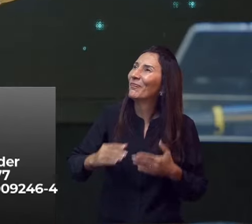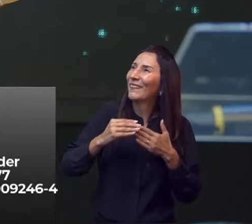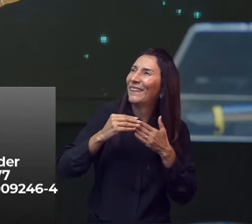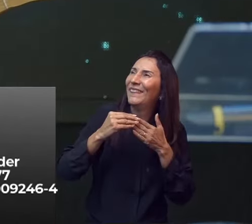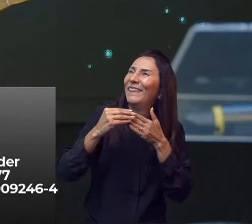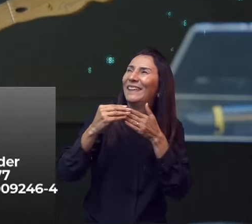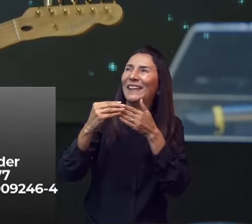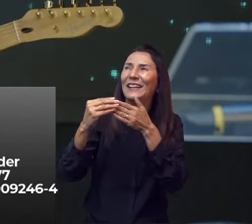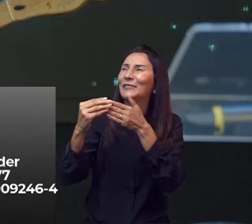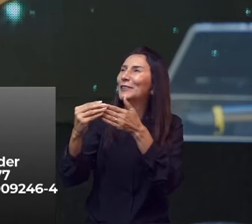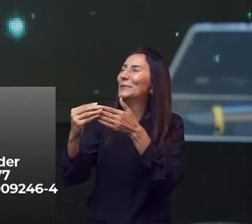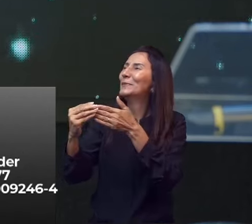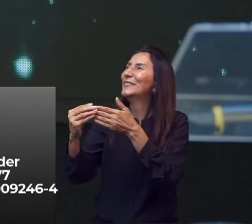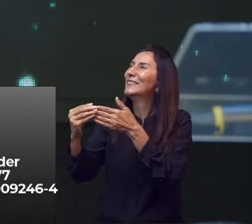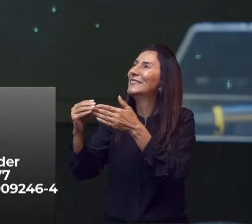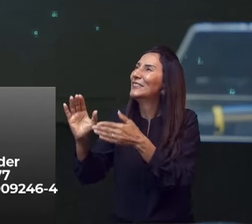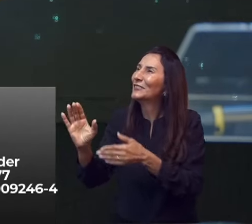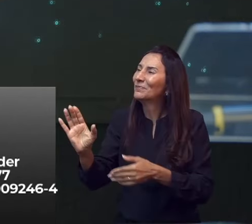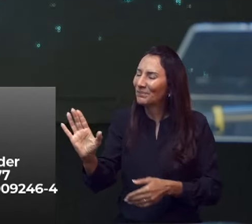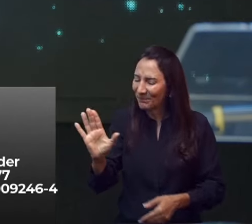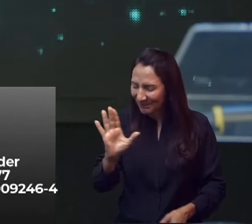me ama